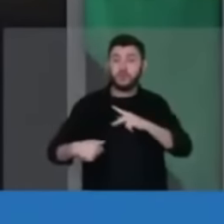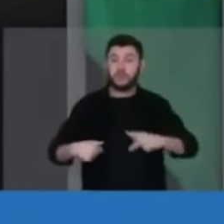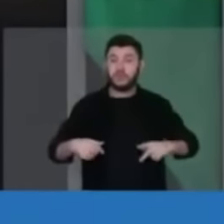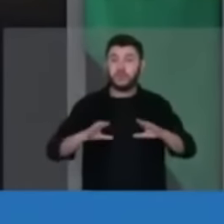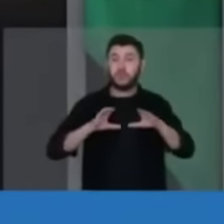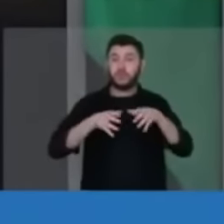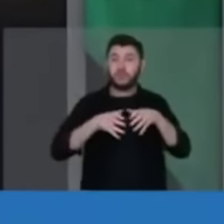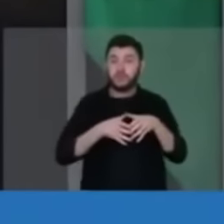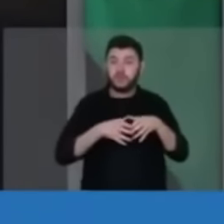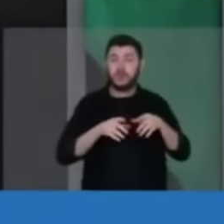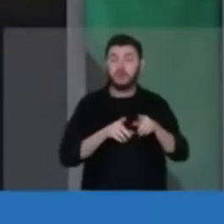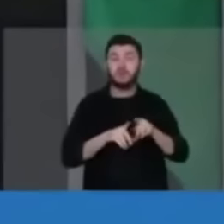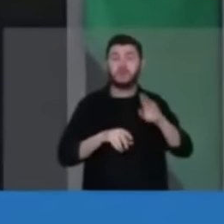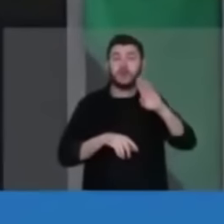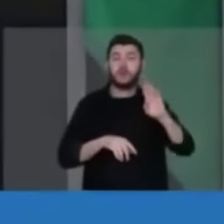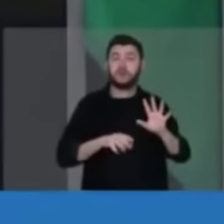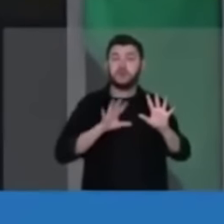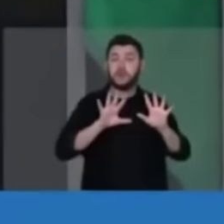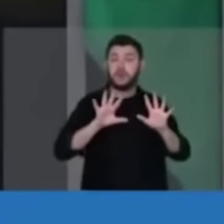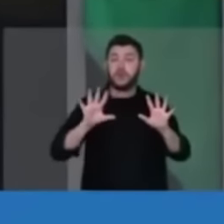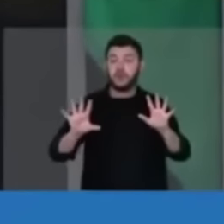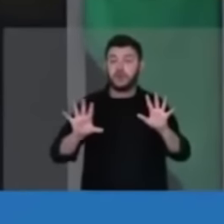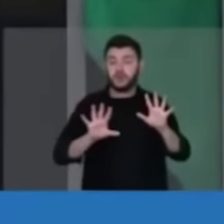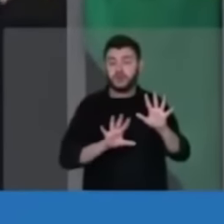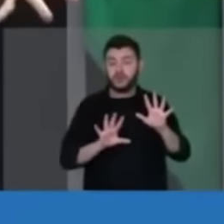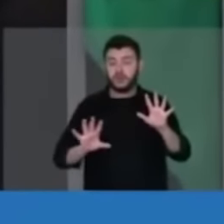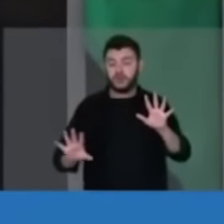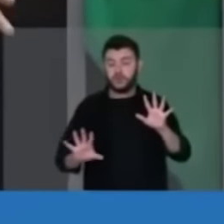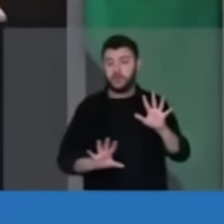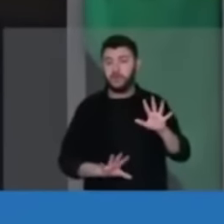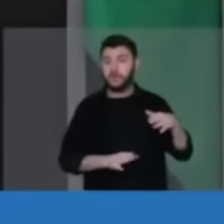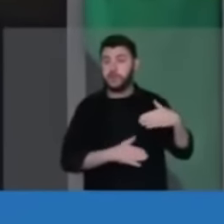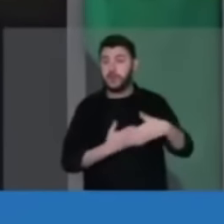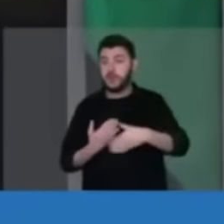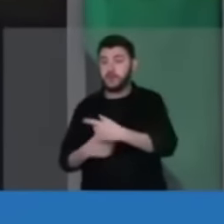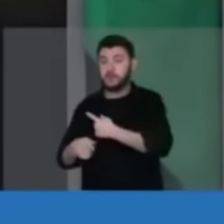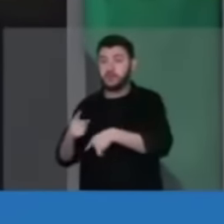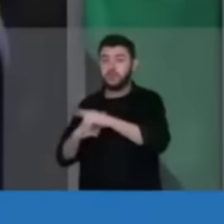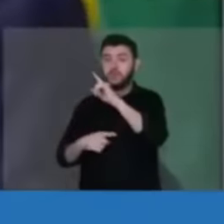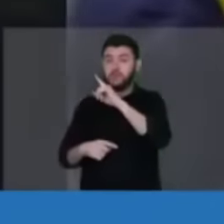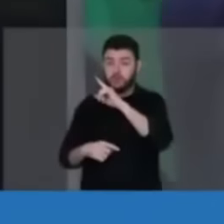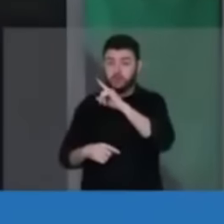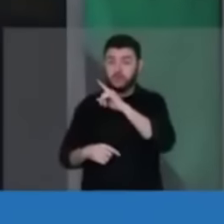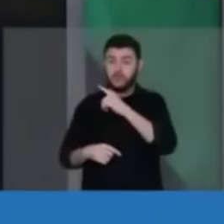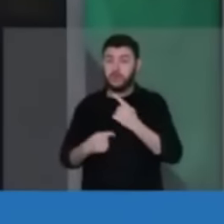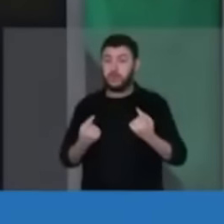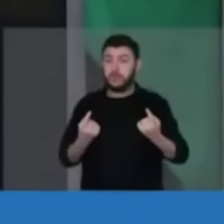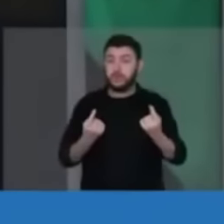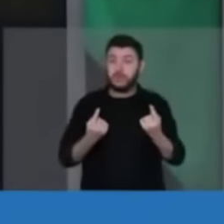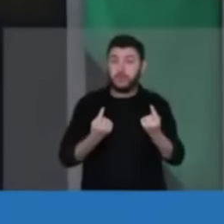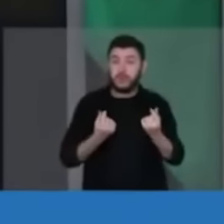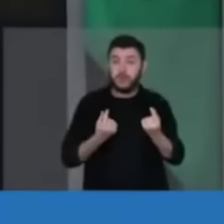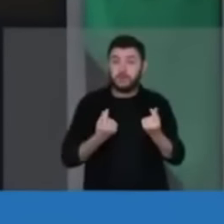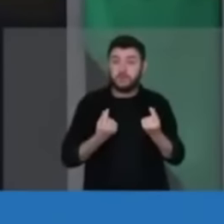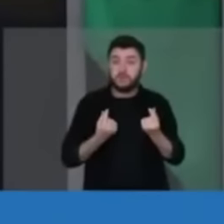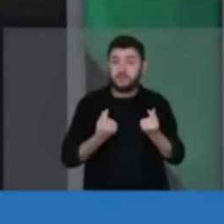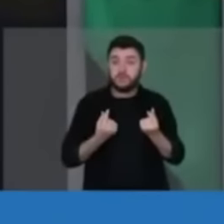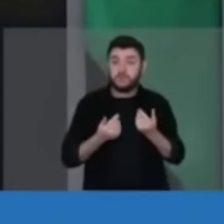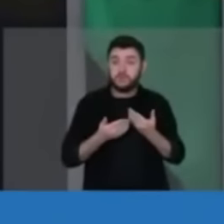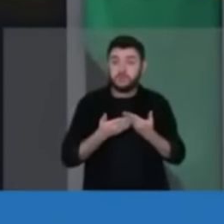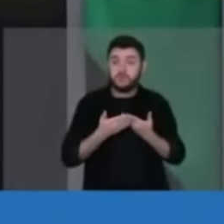que eu sou o presidente estão perdendo recursos em favor da comissão de saúde